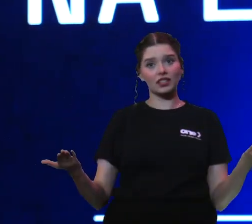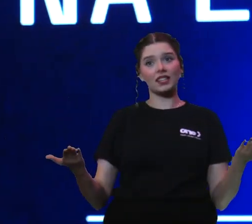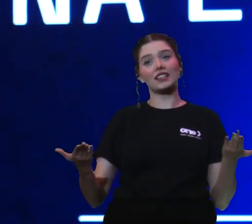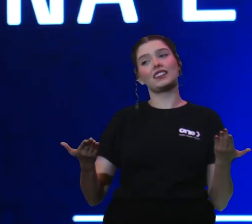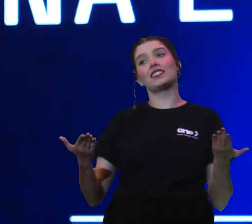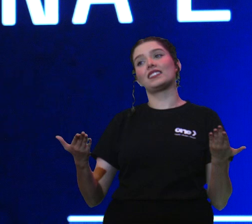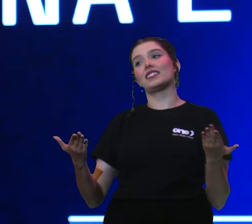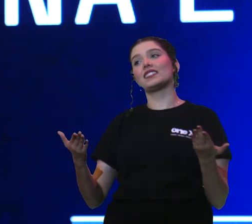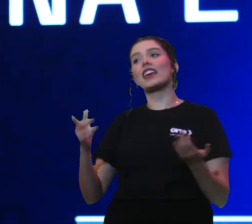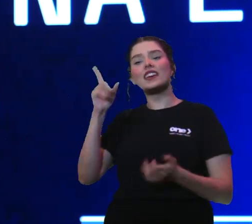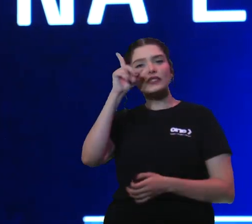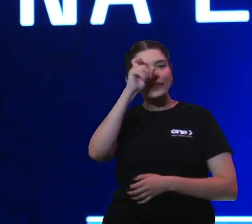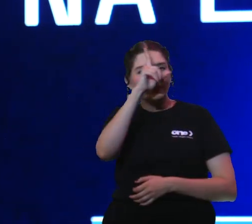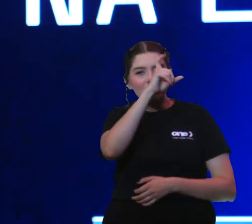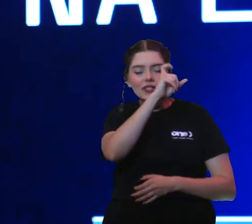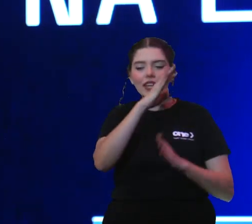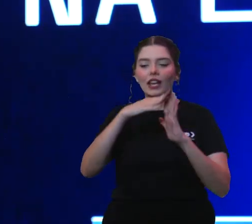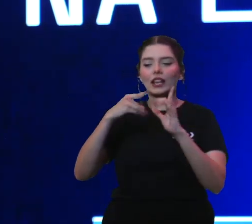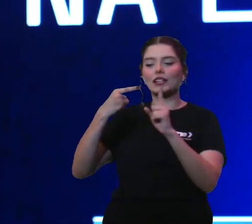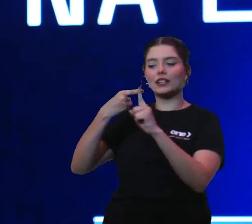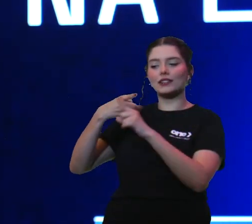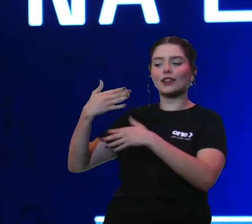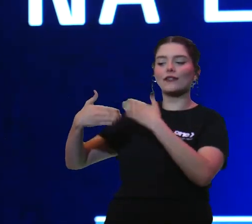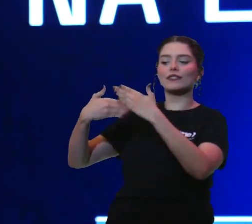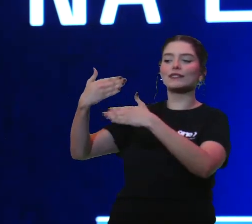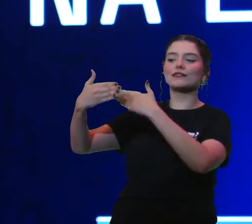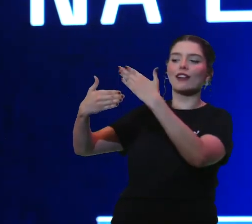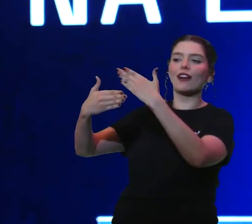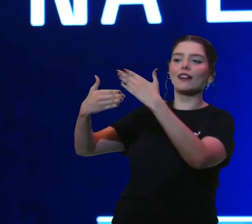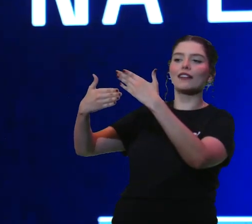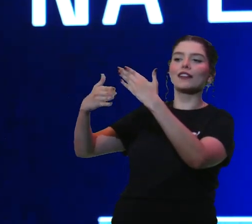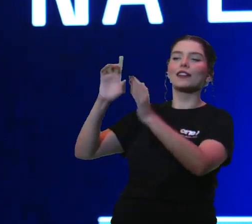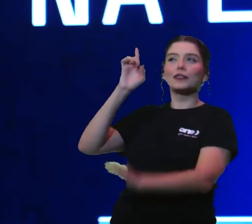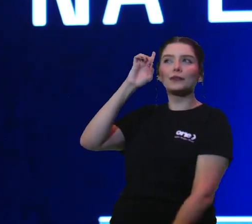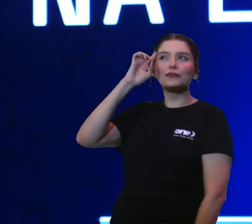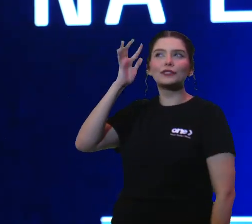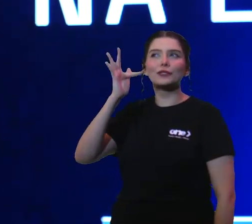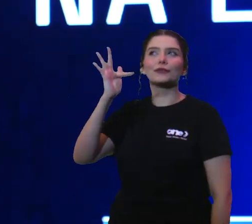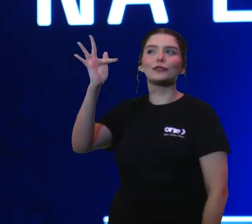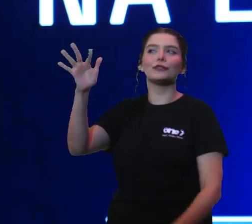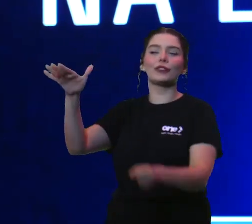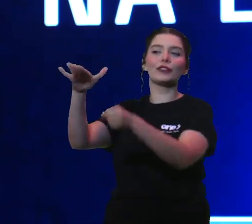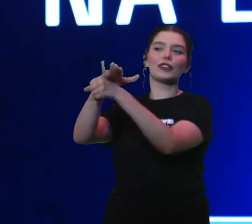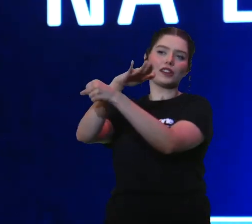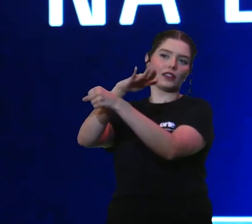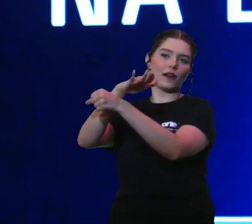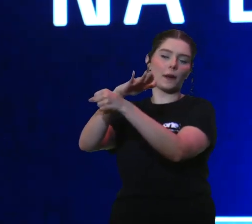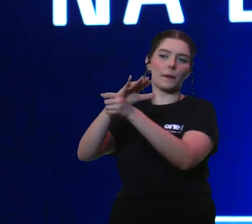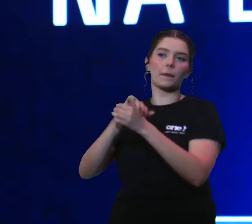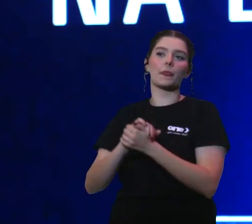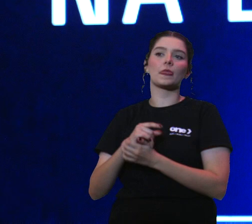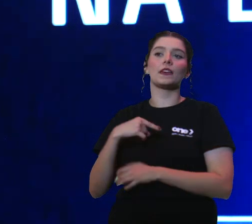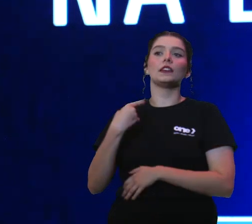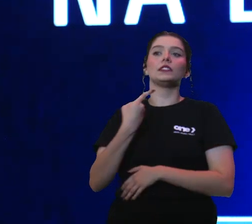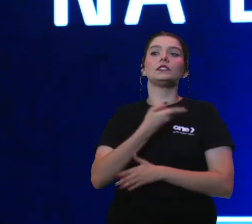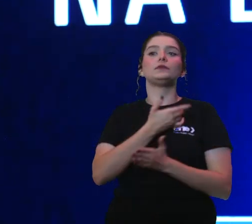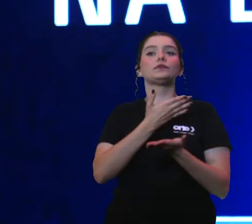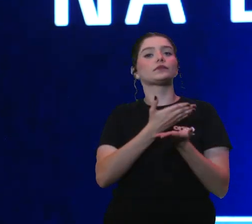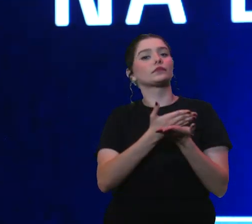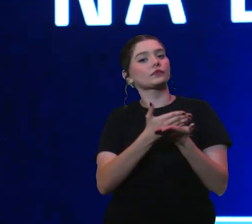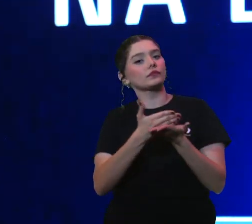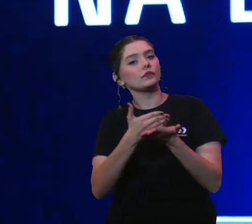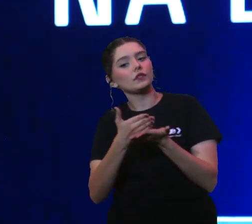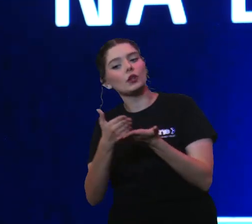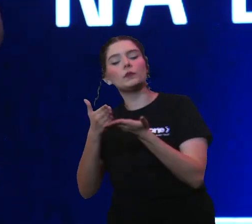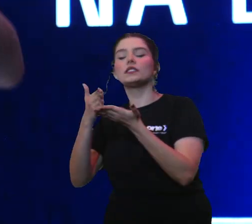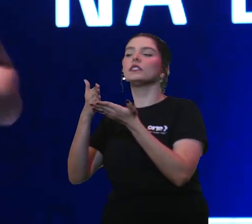completa e avançar. Isso quando falamos de uma igreja ou de uma cidade, de até um país e por aí vai. E quando nós começamos a fazer desenvolver esse trabalho do